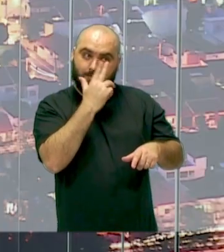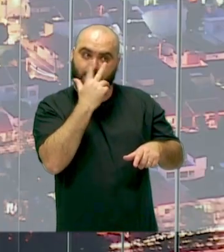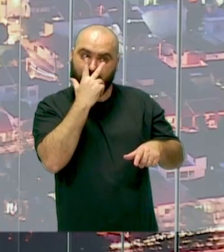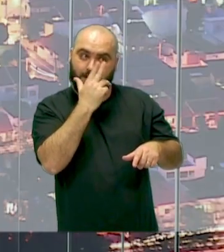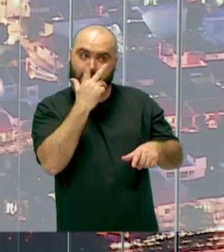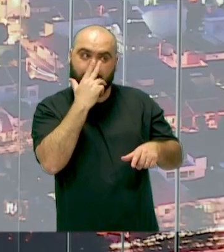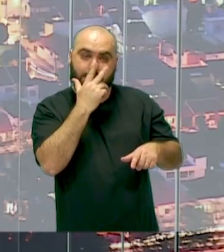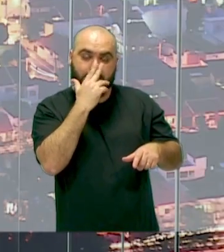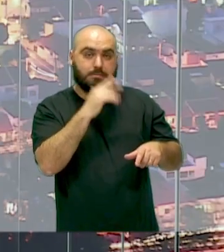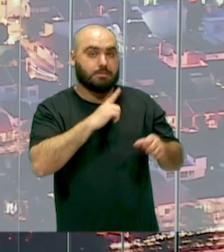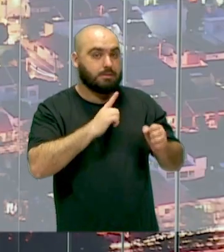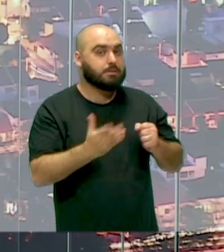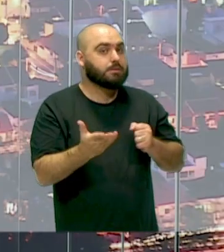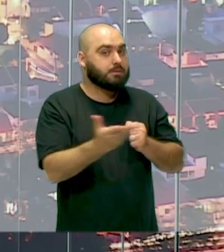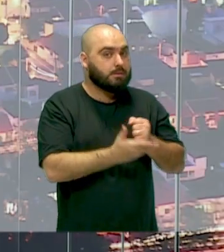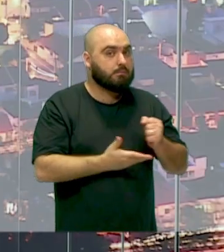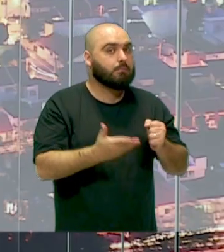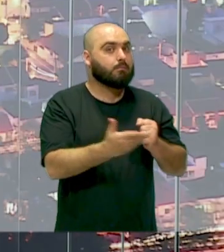é tão